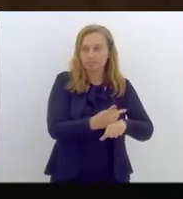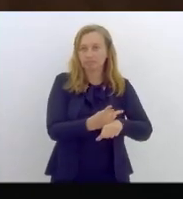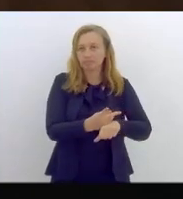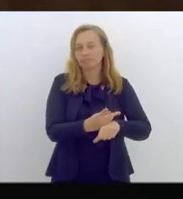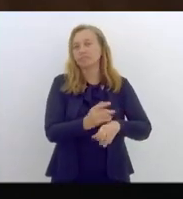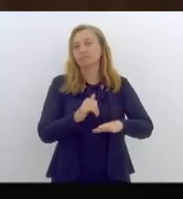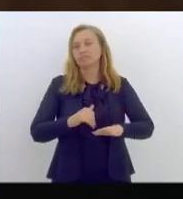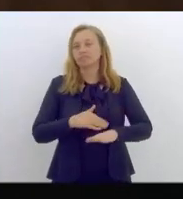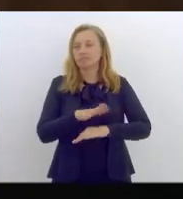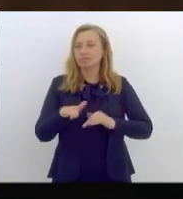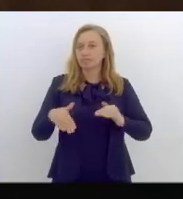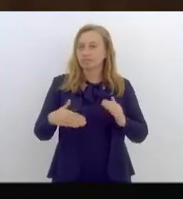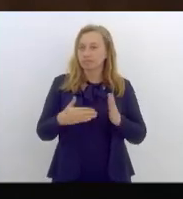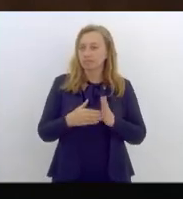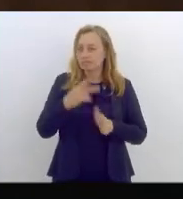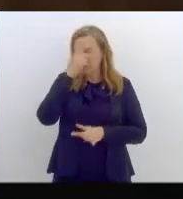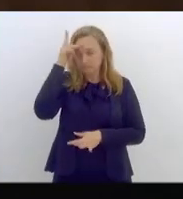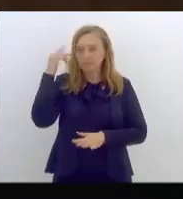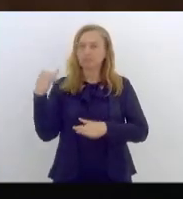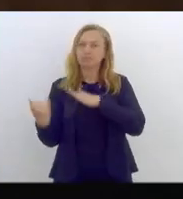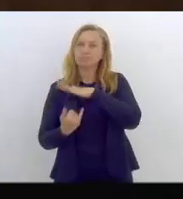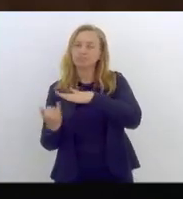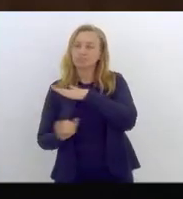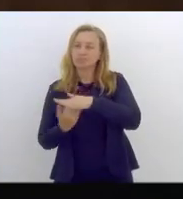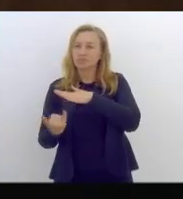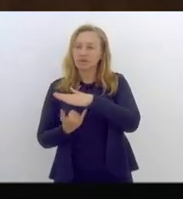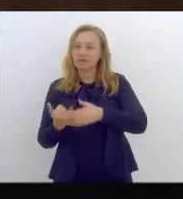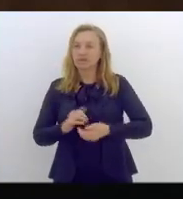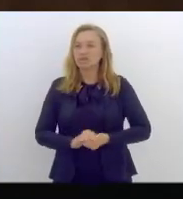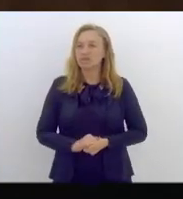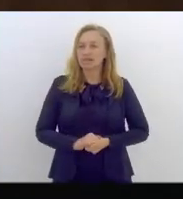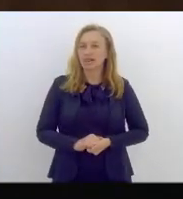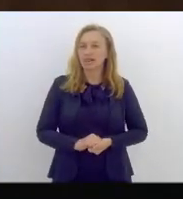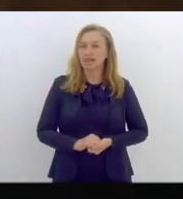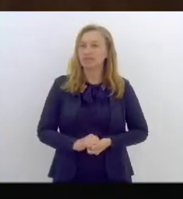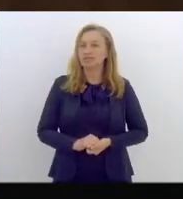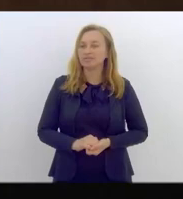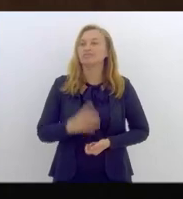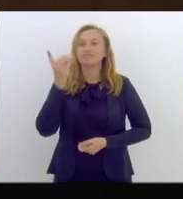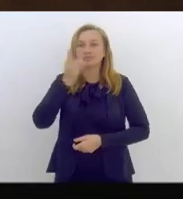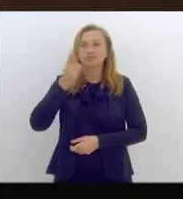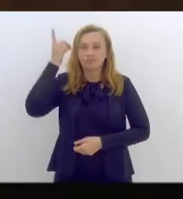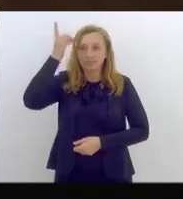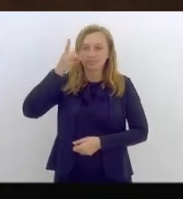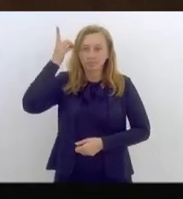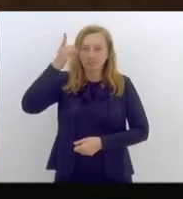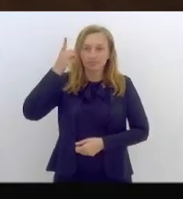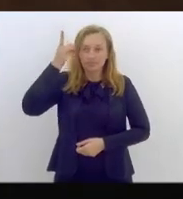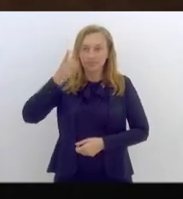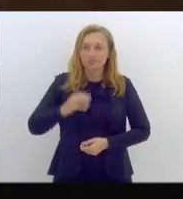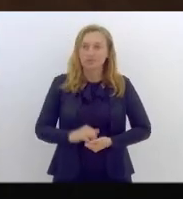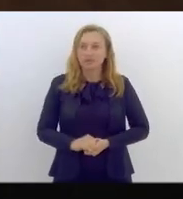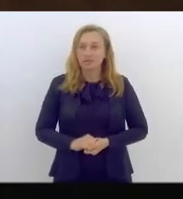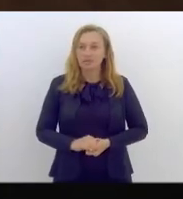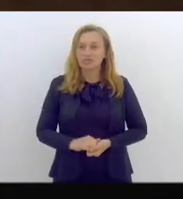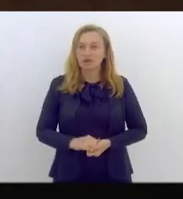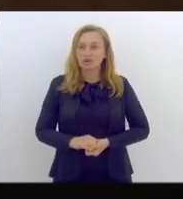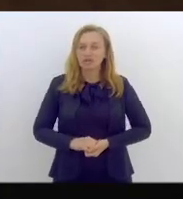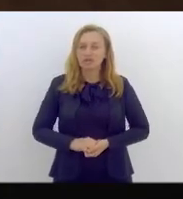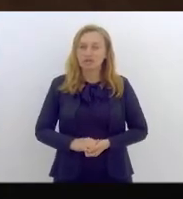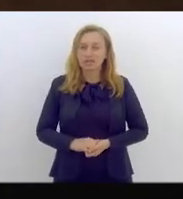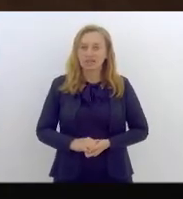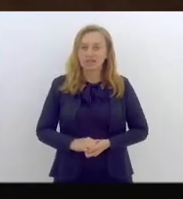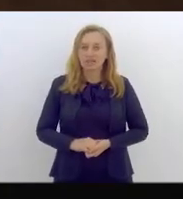agraciados agraciadas as pessoas instituições coletivas Empreendimentos e os deputados e deputados que quiserem participar por favor